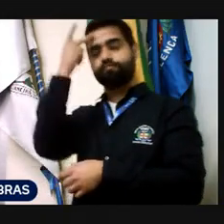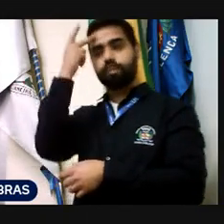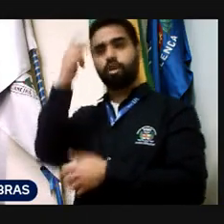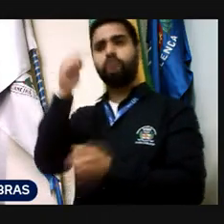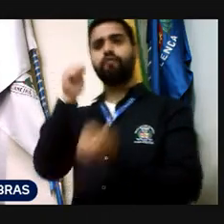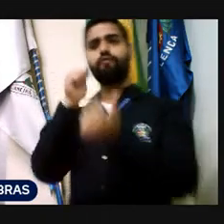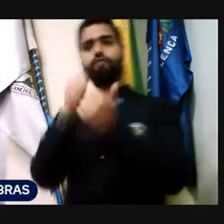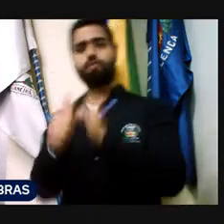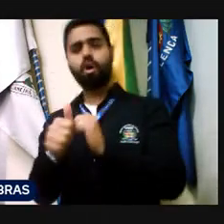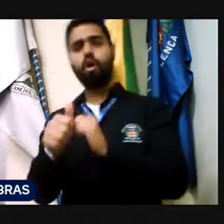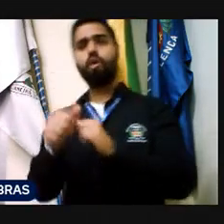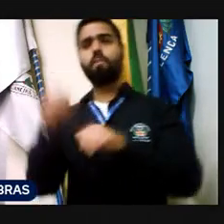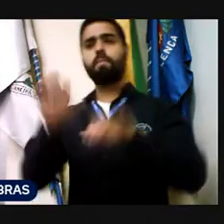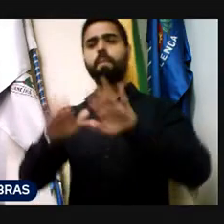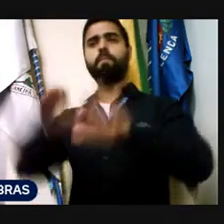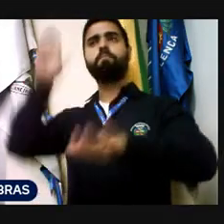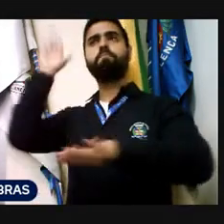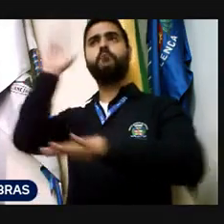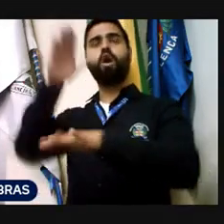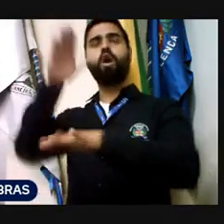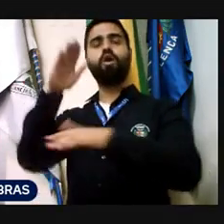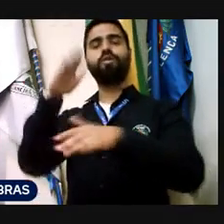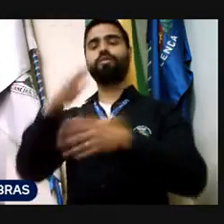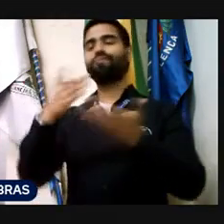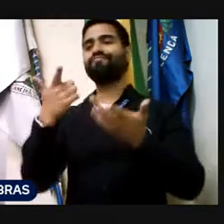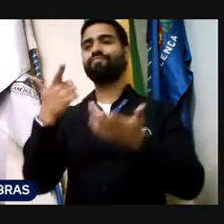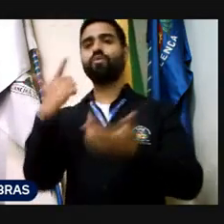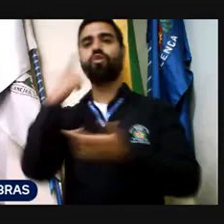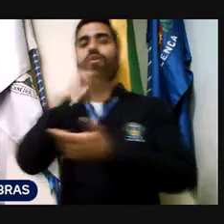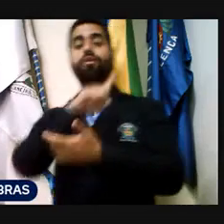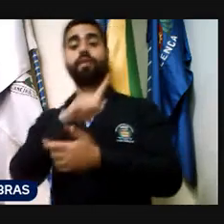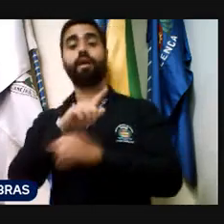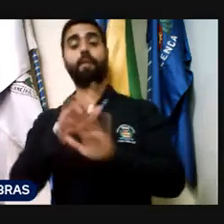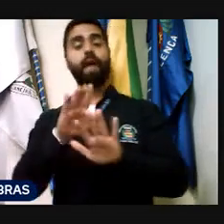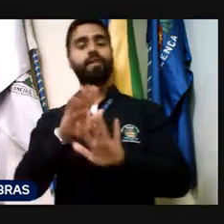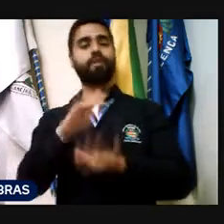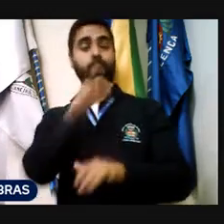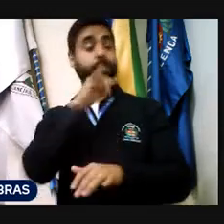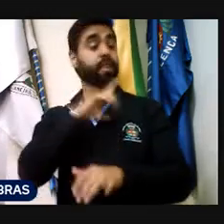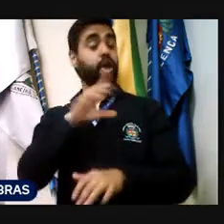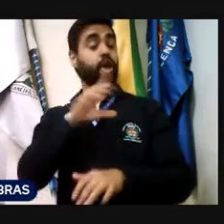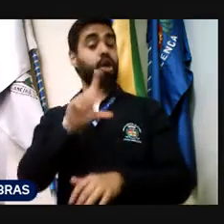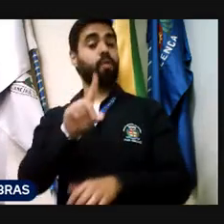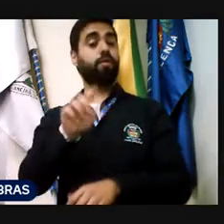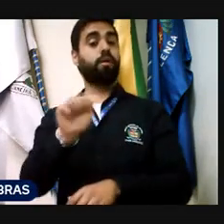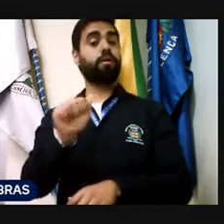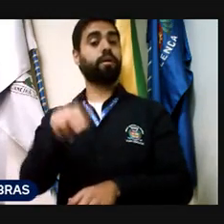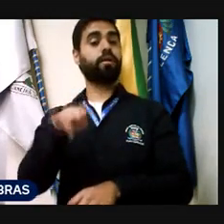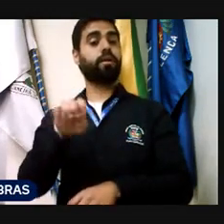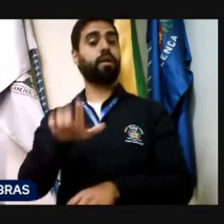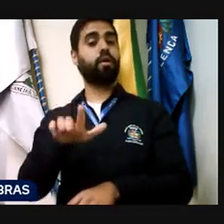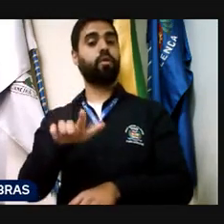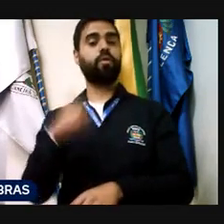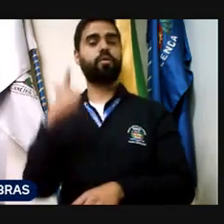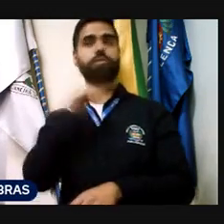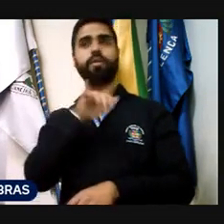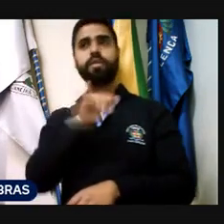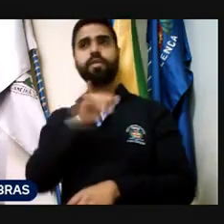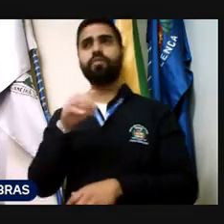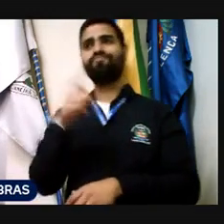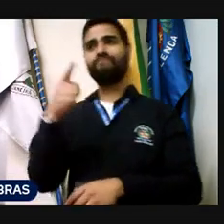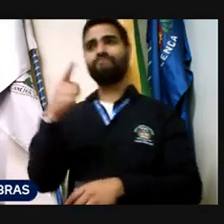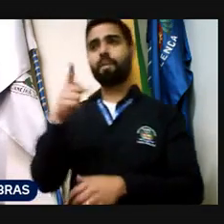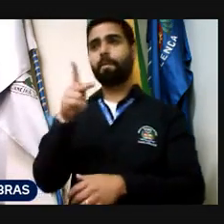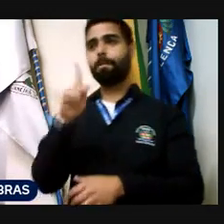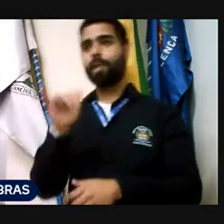no futebol, no vôlei, que são desperdiçados. Graças a Deus aí o Daniel, nessa luta dele, se não fosse pai, e